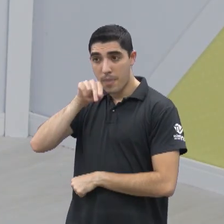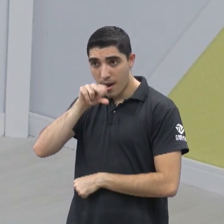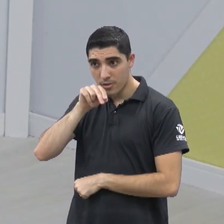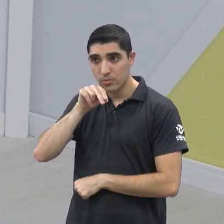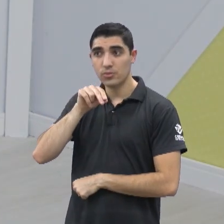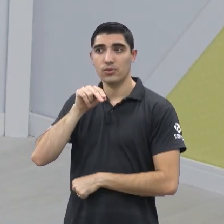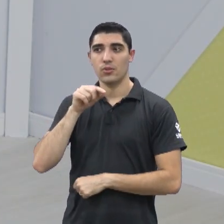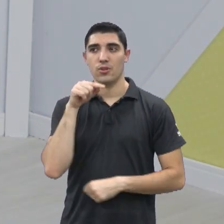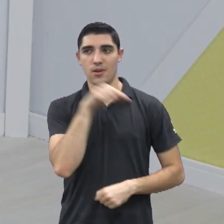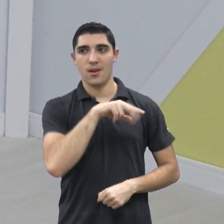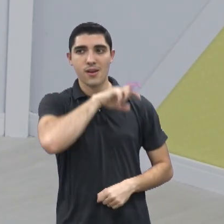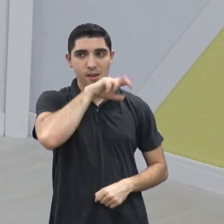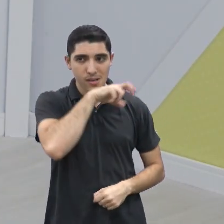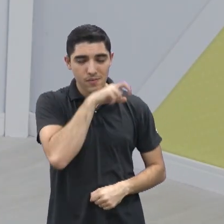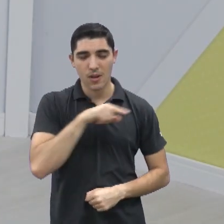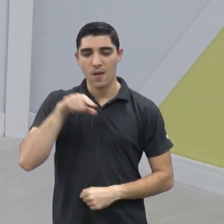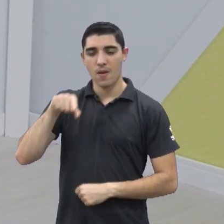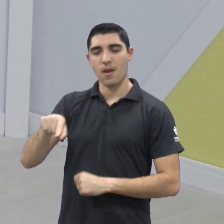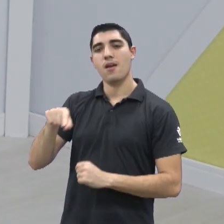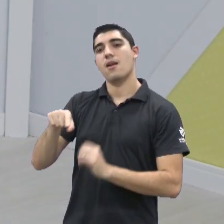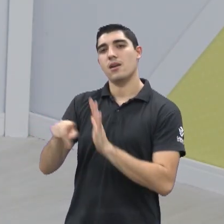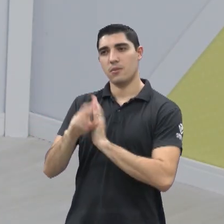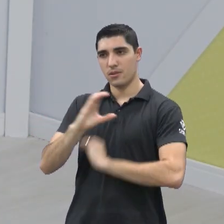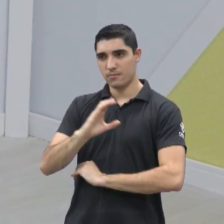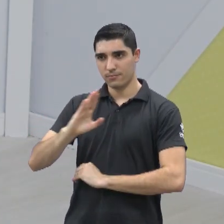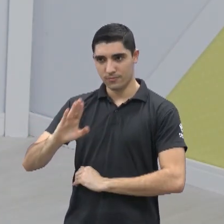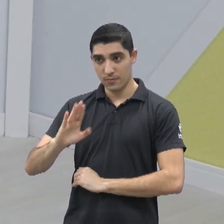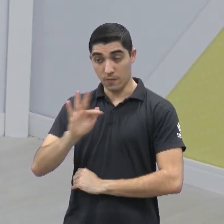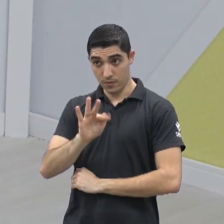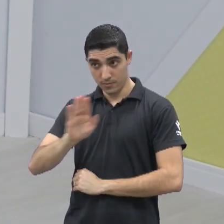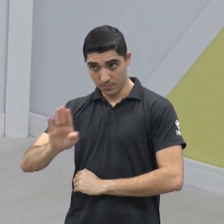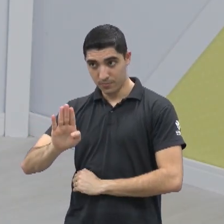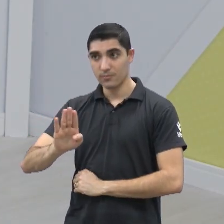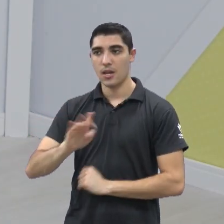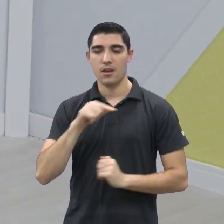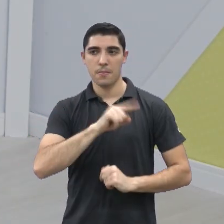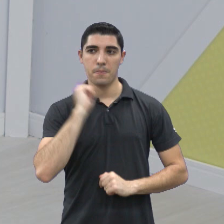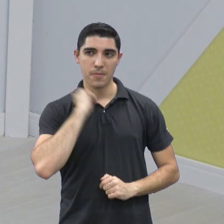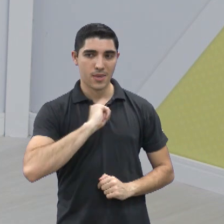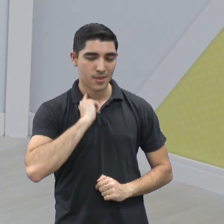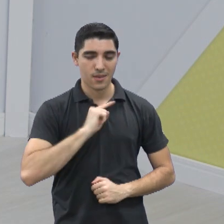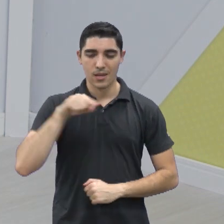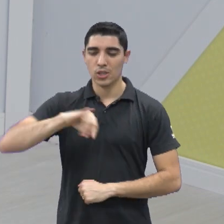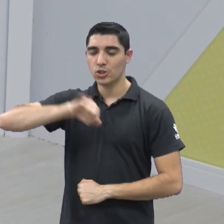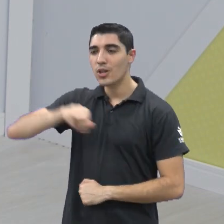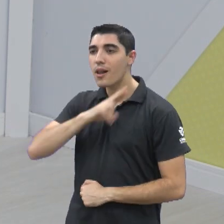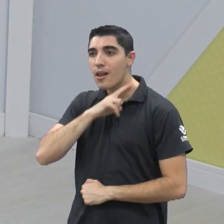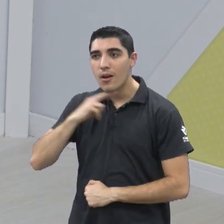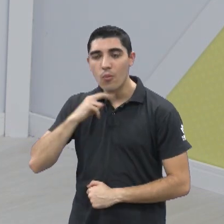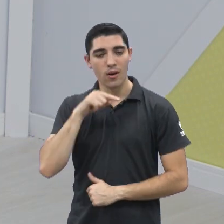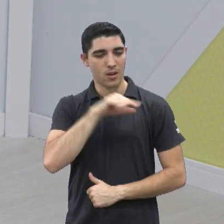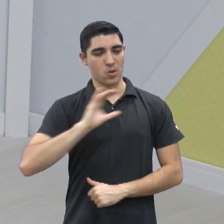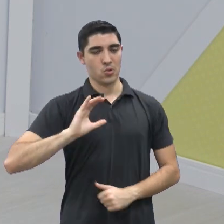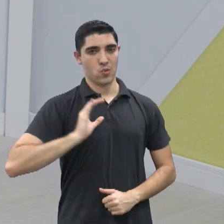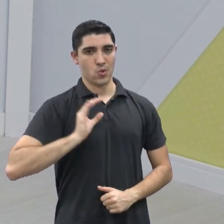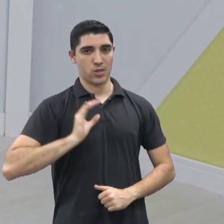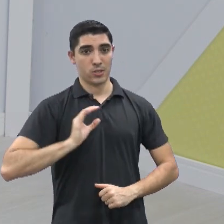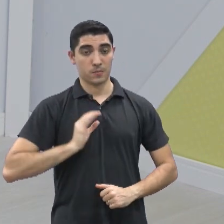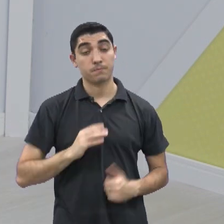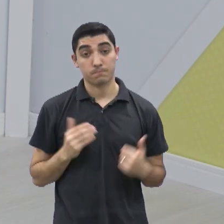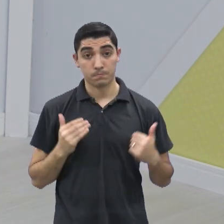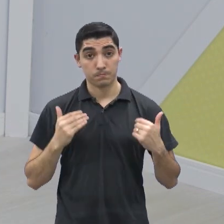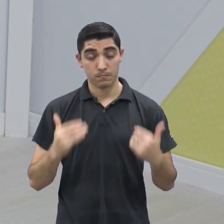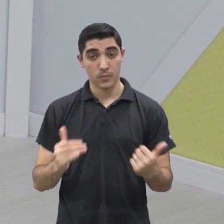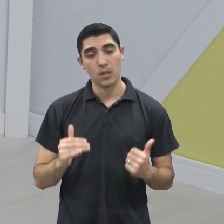enfrentando o Corinthians. Todos esses times que estão do lado esquerdo da sua tela vão fazer o jogo da volta em casa. Se o São José passar